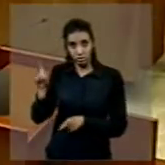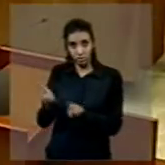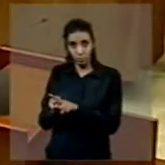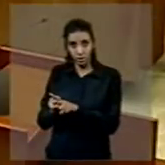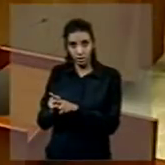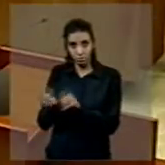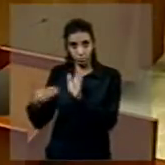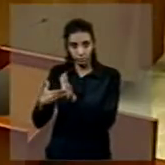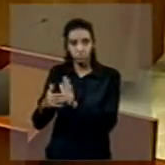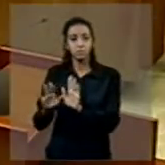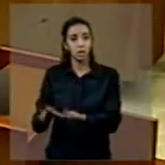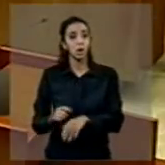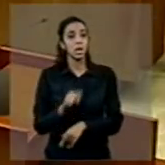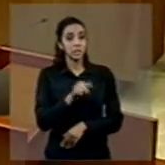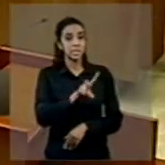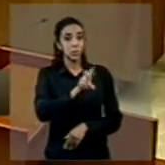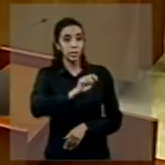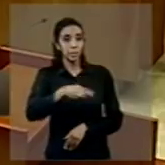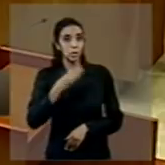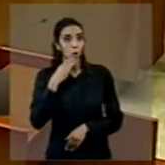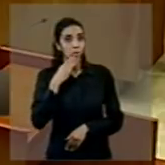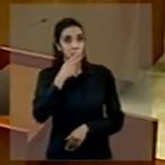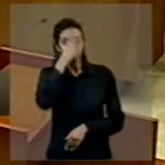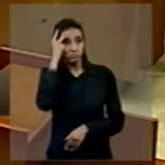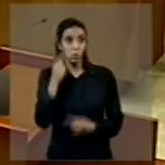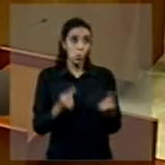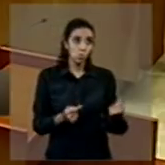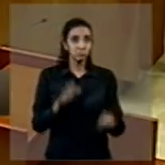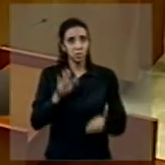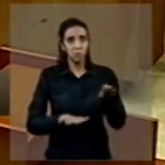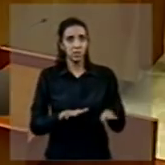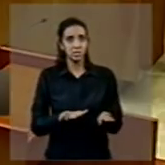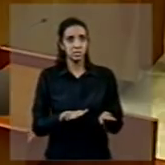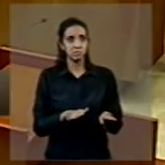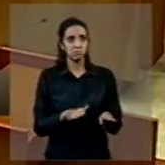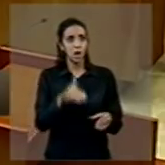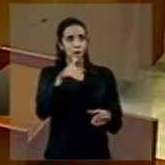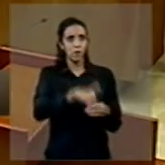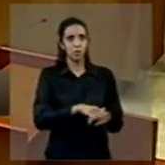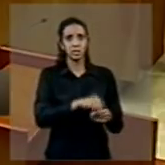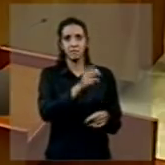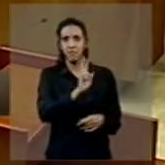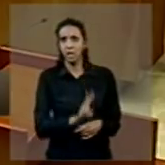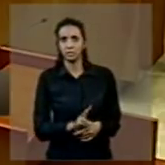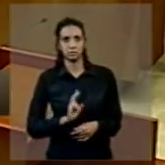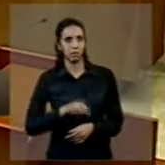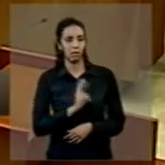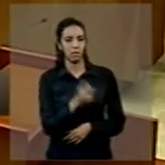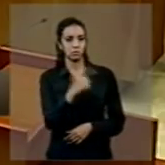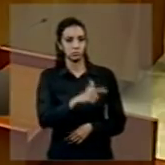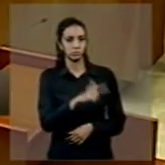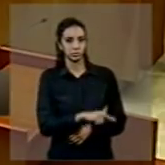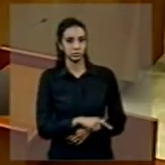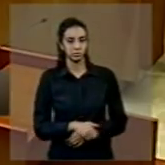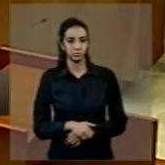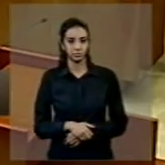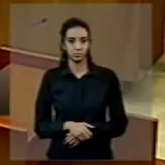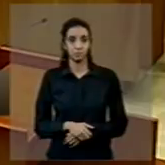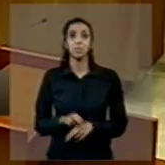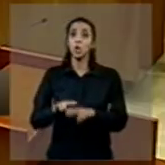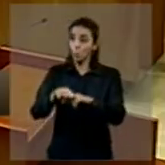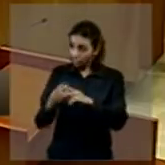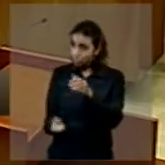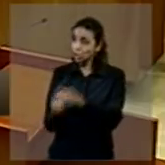Um desses 50 milhões pode estar votando, talvez, várias vezes. Não, mas e isso tem acontecido. E é para isso que foi